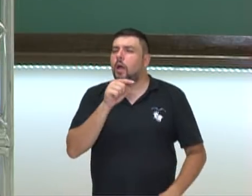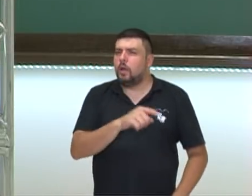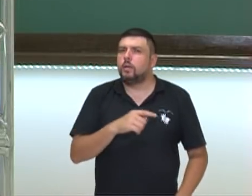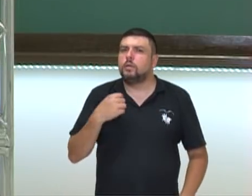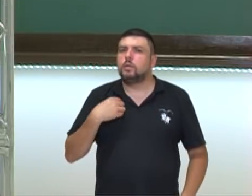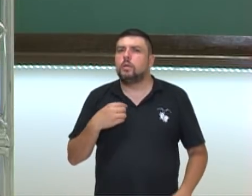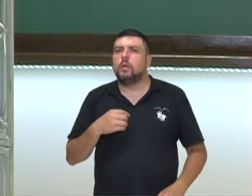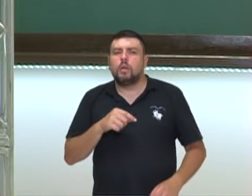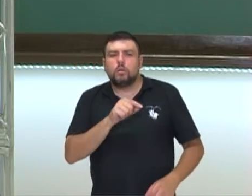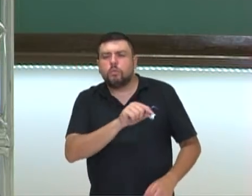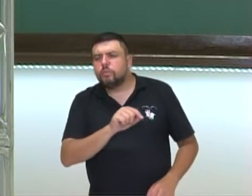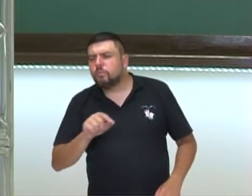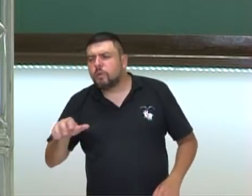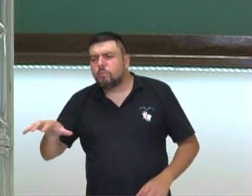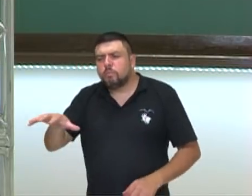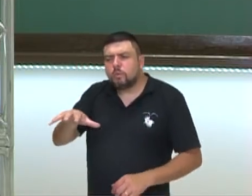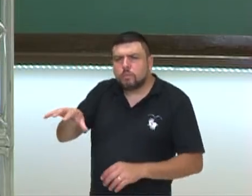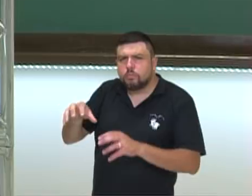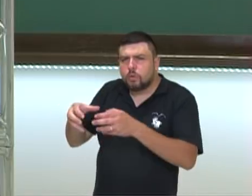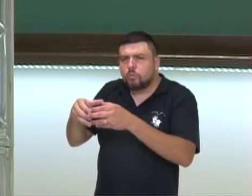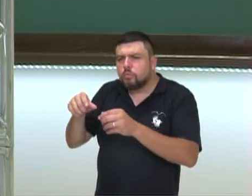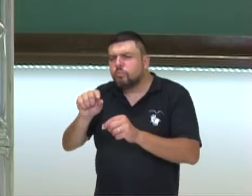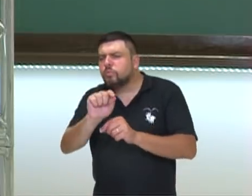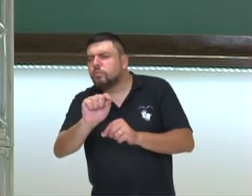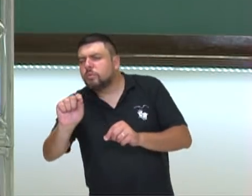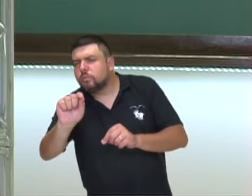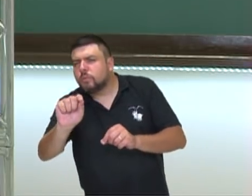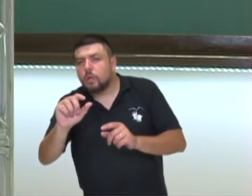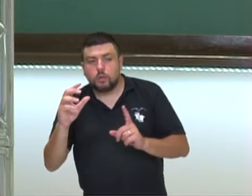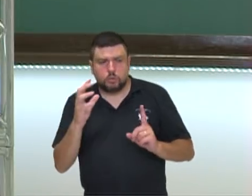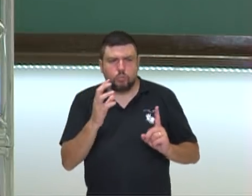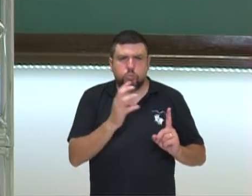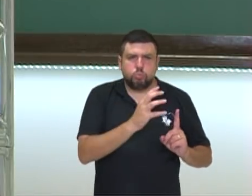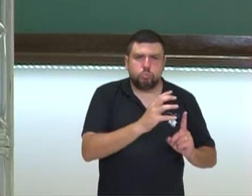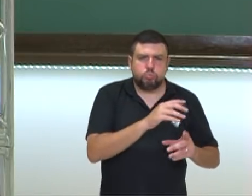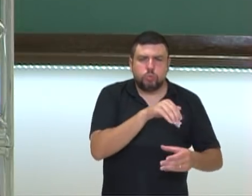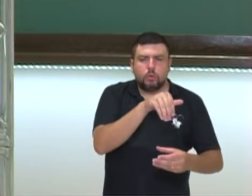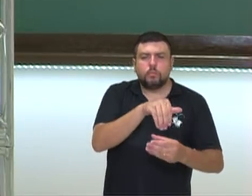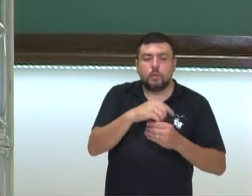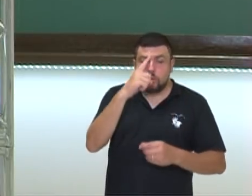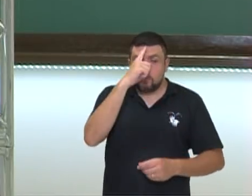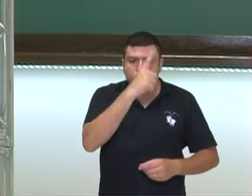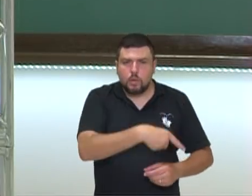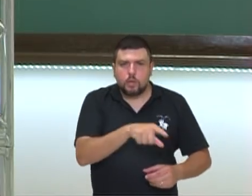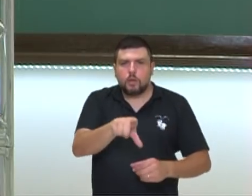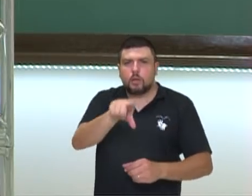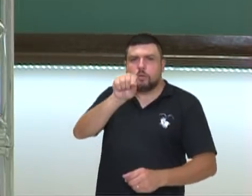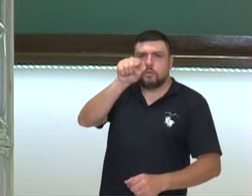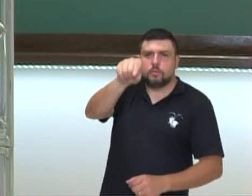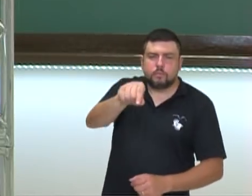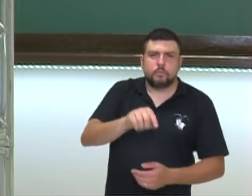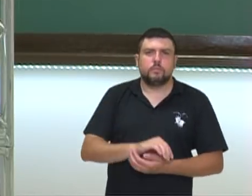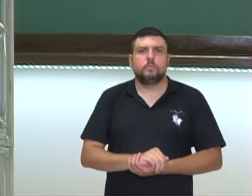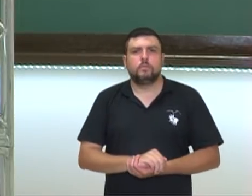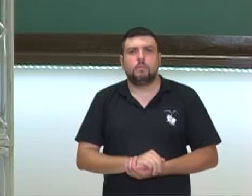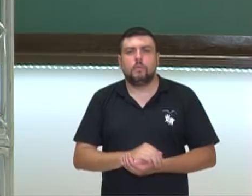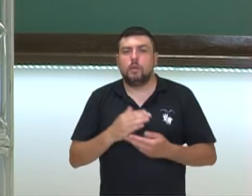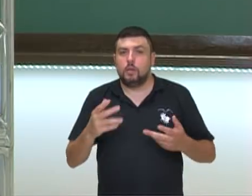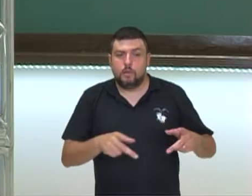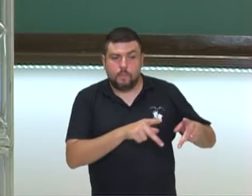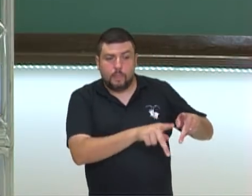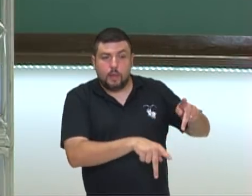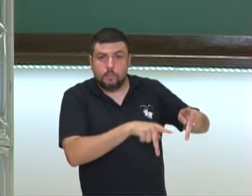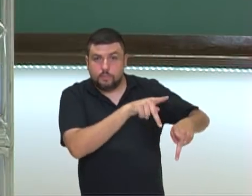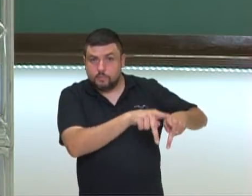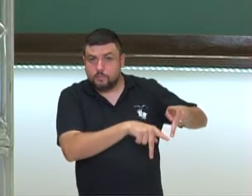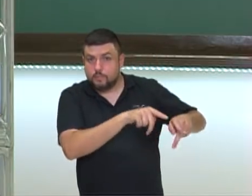população votaria em quem esses grandes coronéis, grandes fazendeiros desejassem. Então o voto da população no início